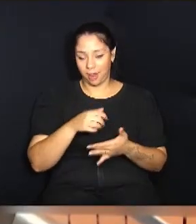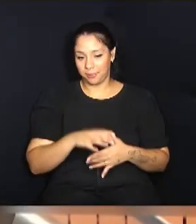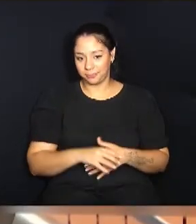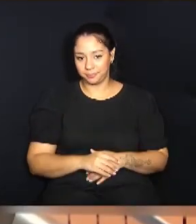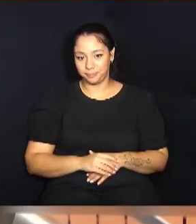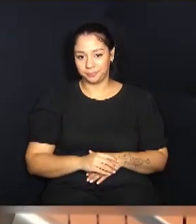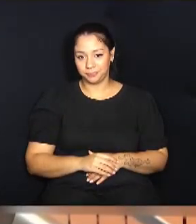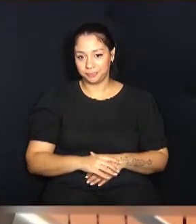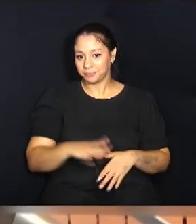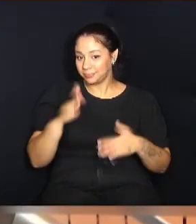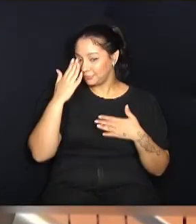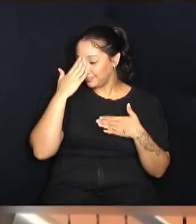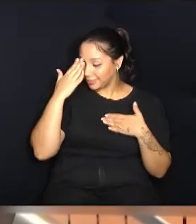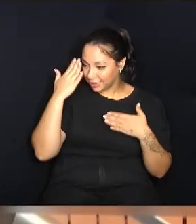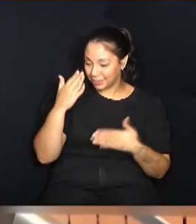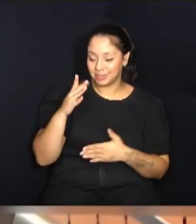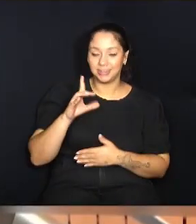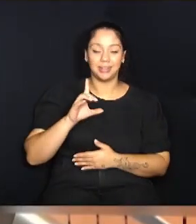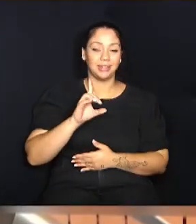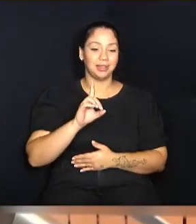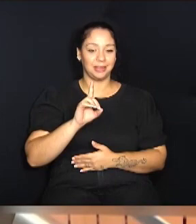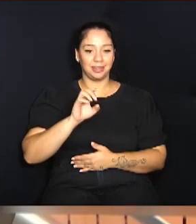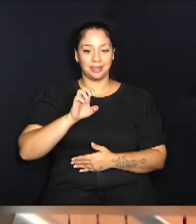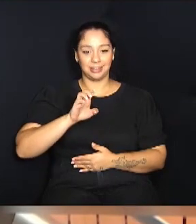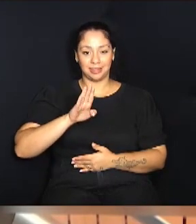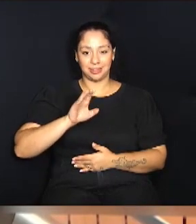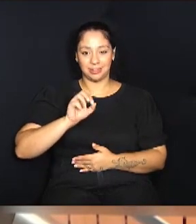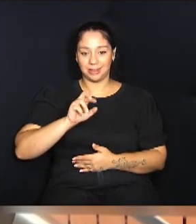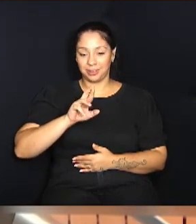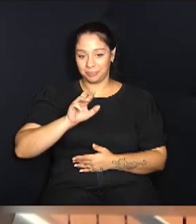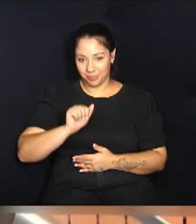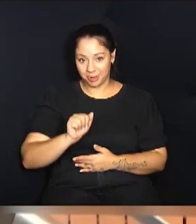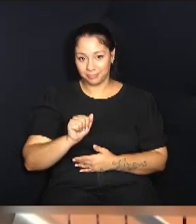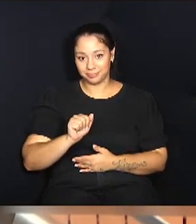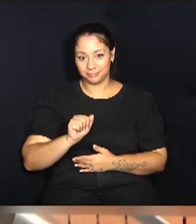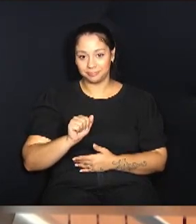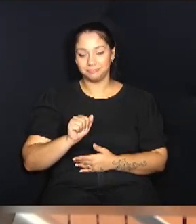Débora, primeiramente, por essa honraria.